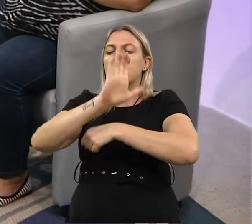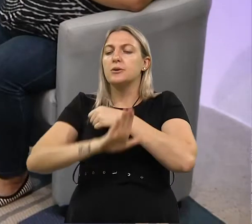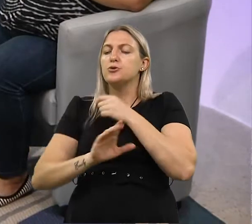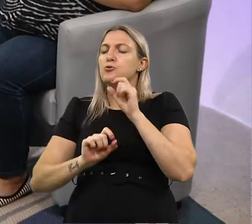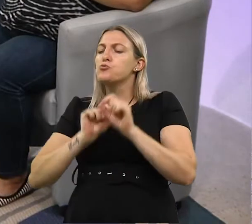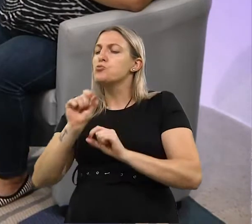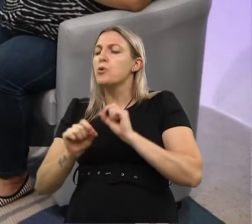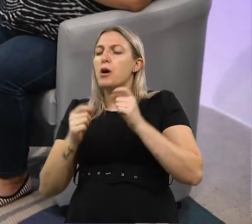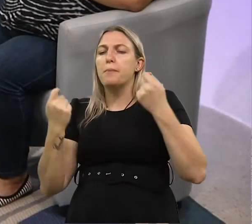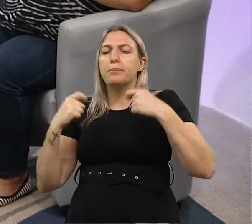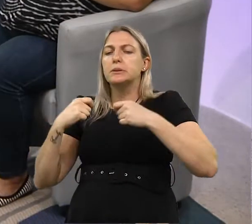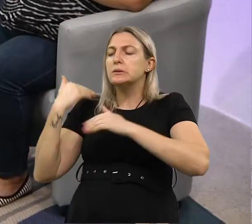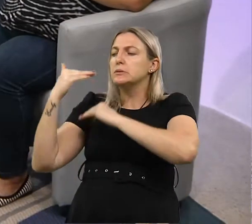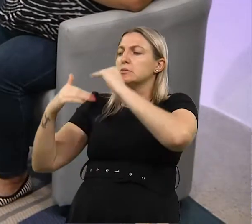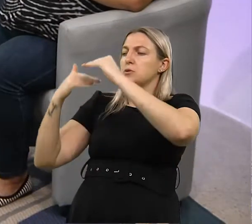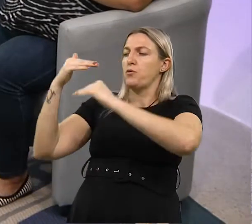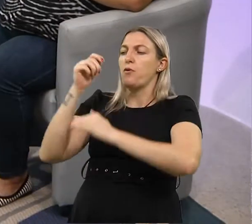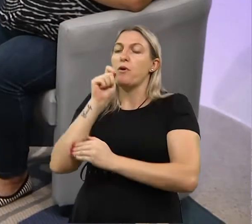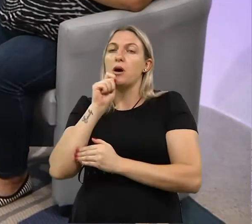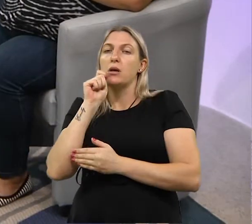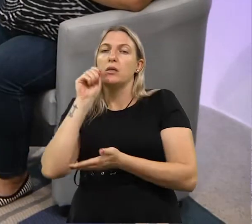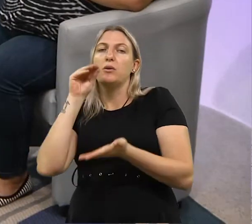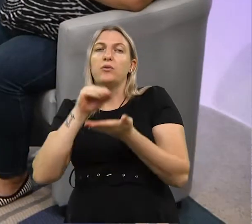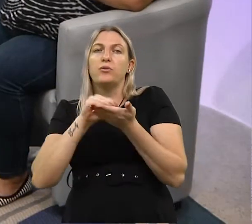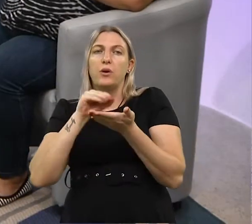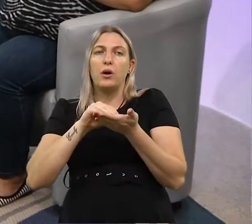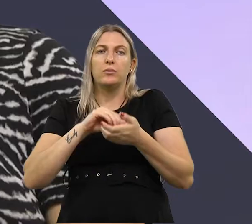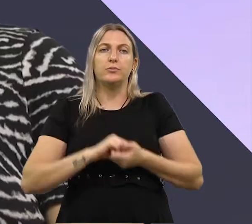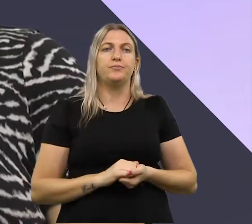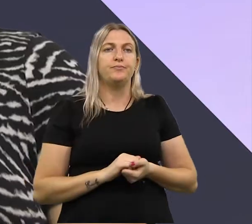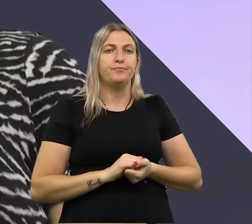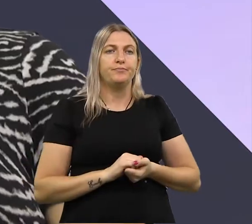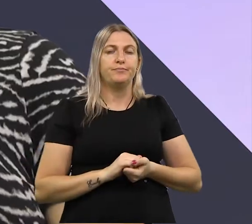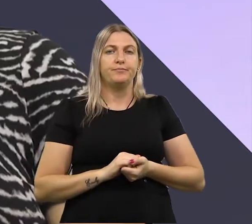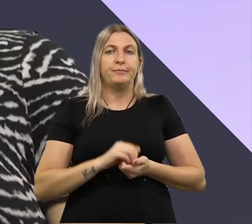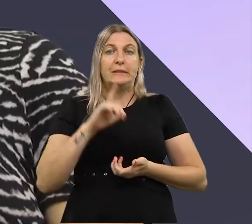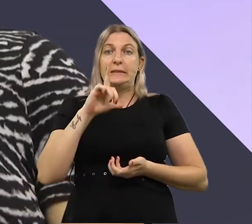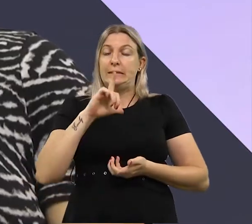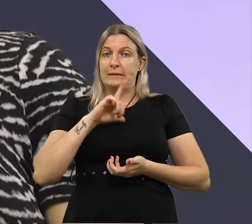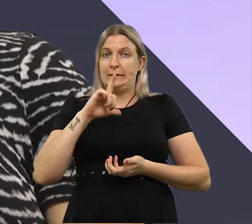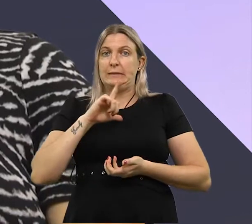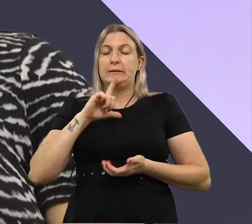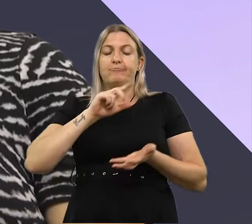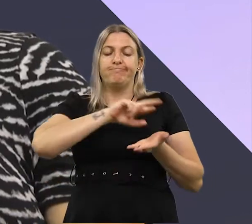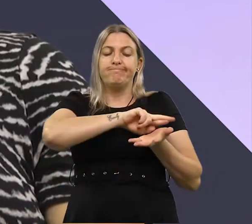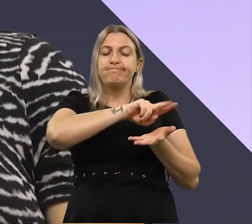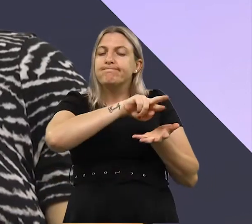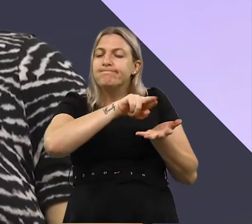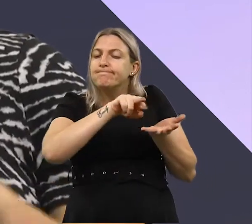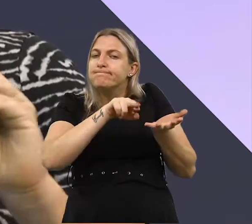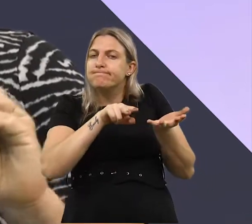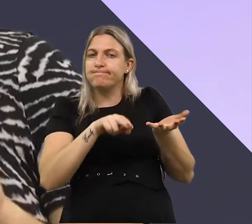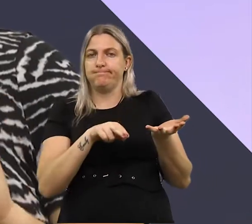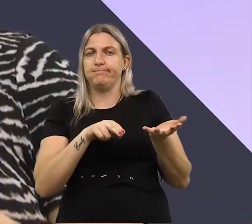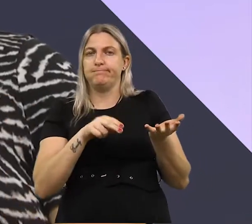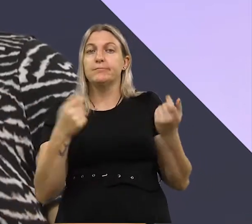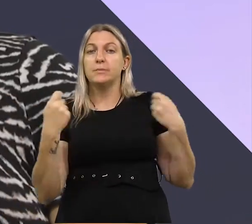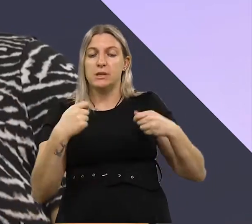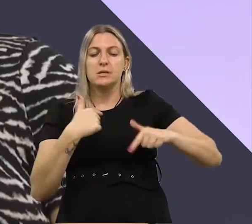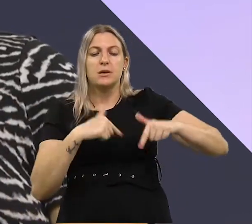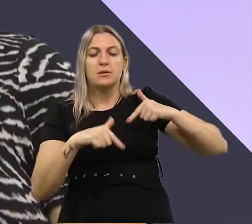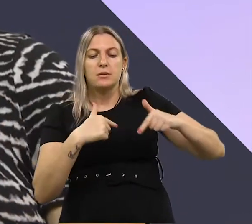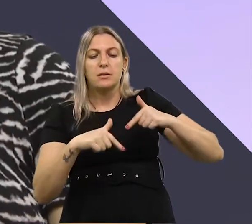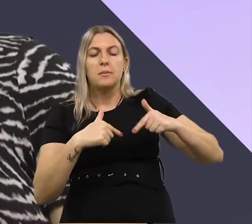Erechim, precisamos avançar ainda nesse sentido? Olha, são várias questões que precisam